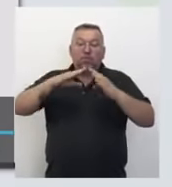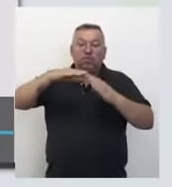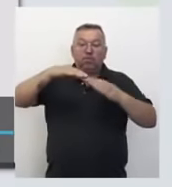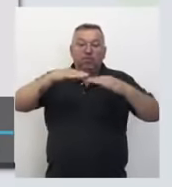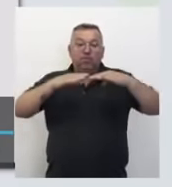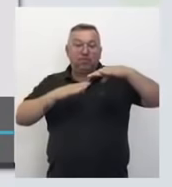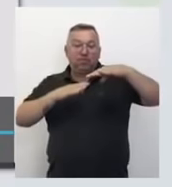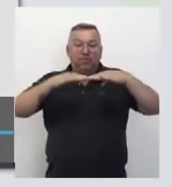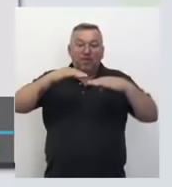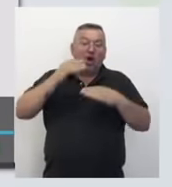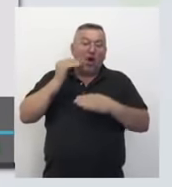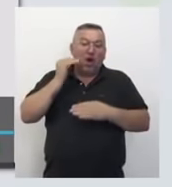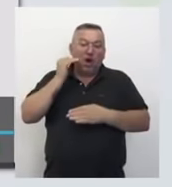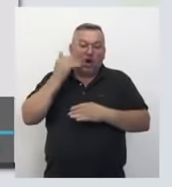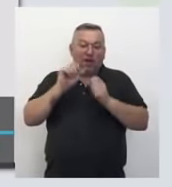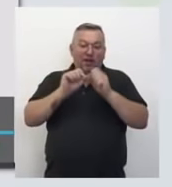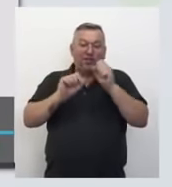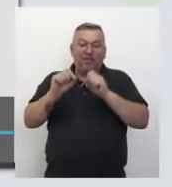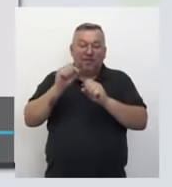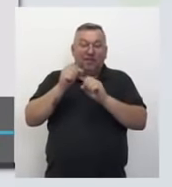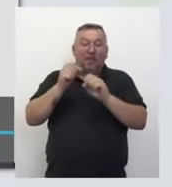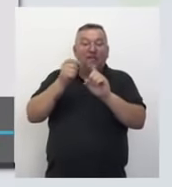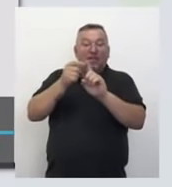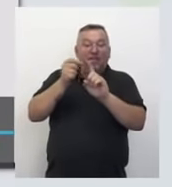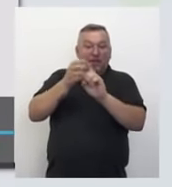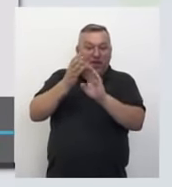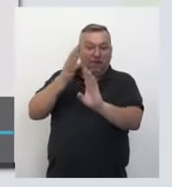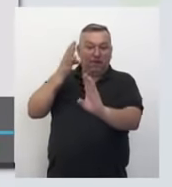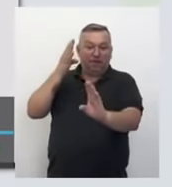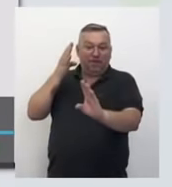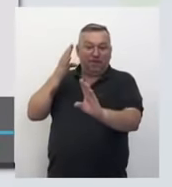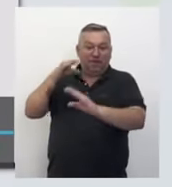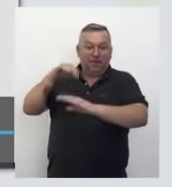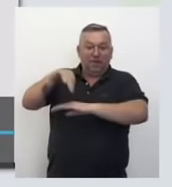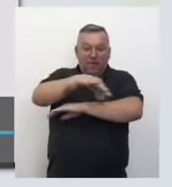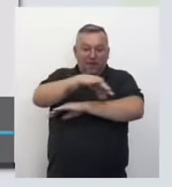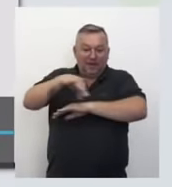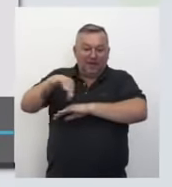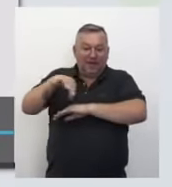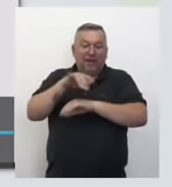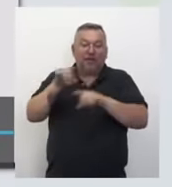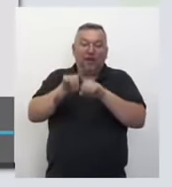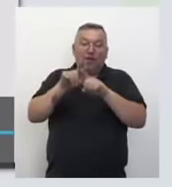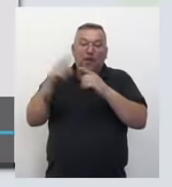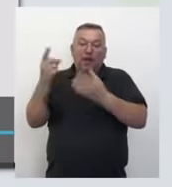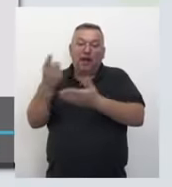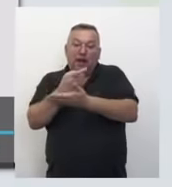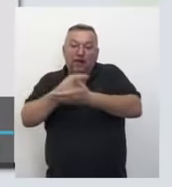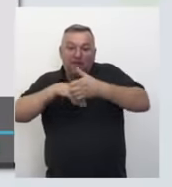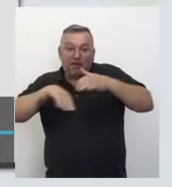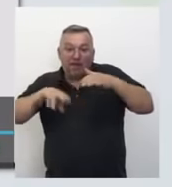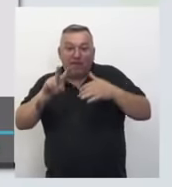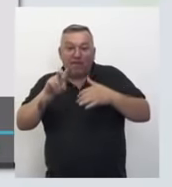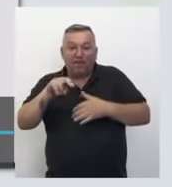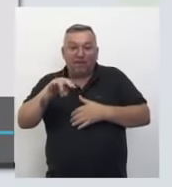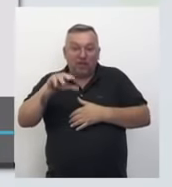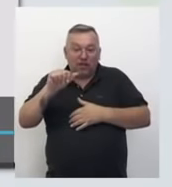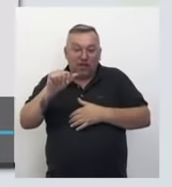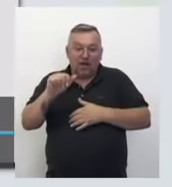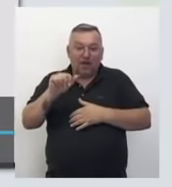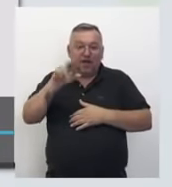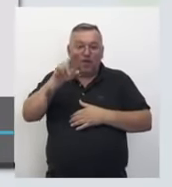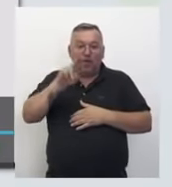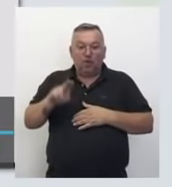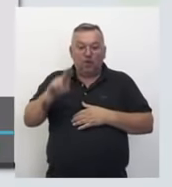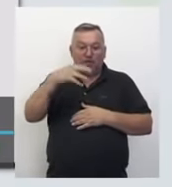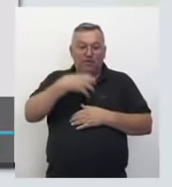que foram instaladas na cerca de ferro. O arquiteto Ronald Rael e a designer Virginia Sanfratello uniram